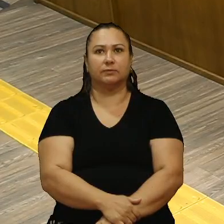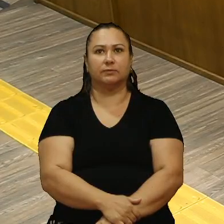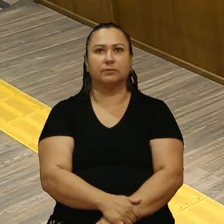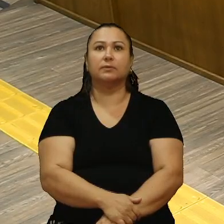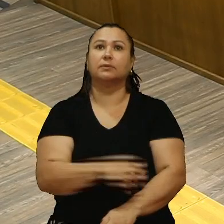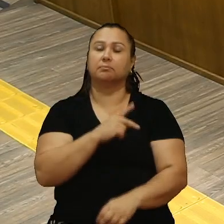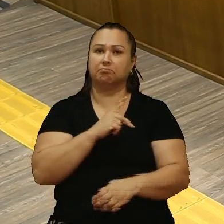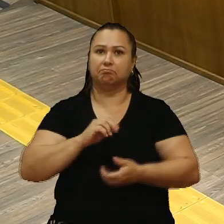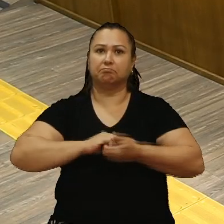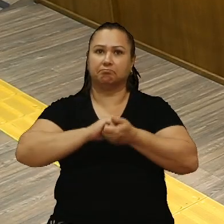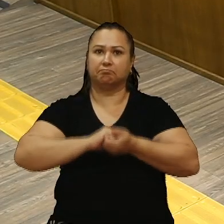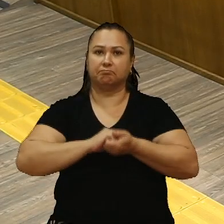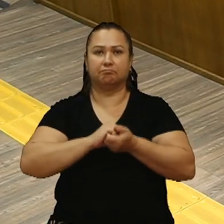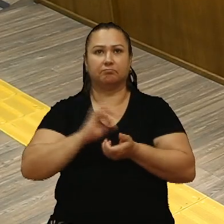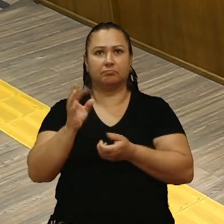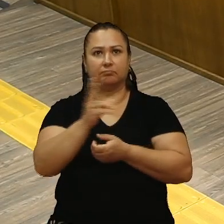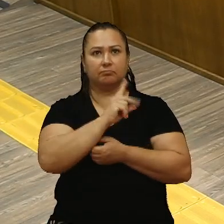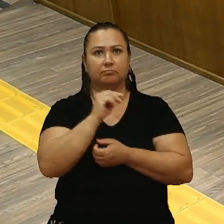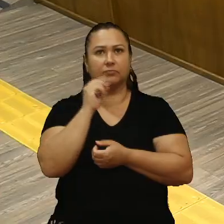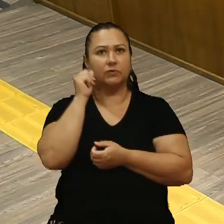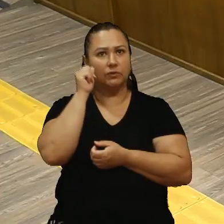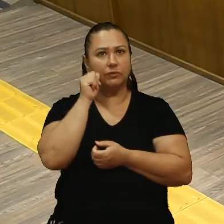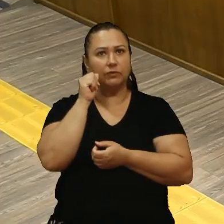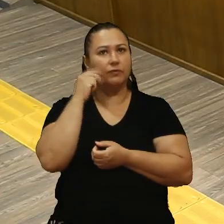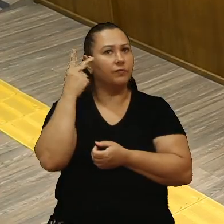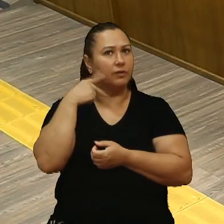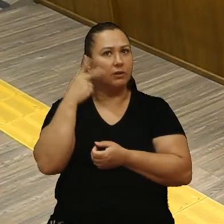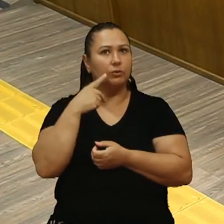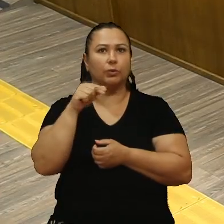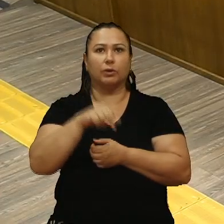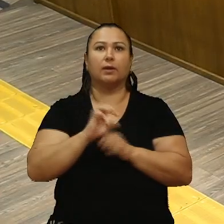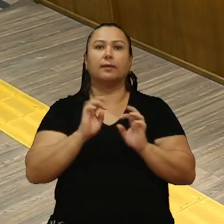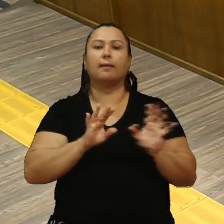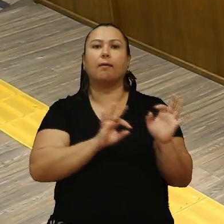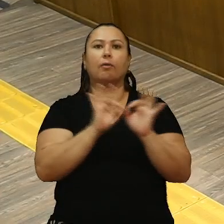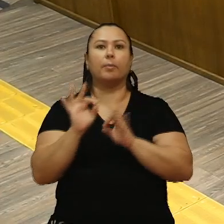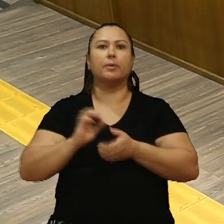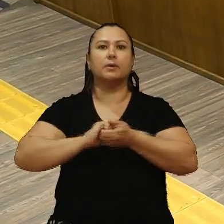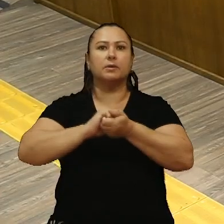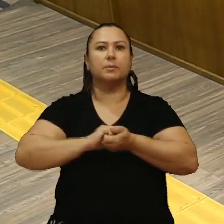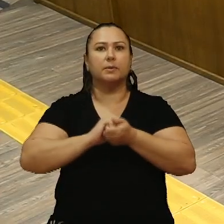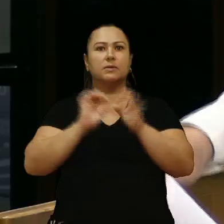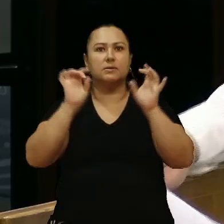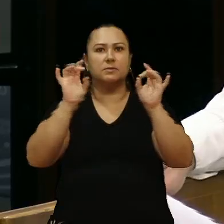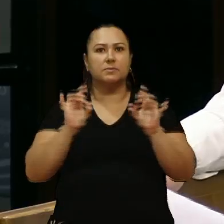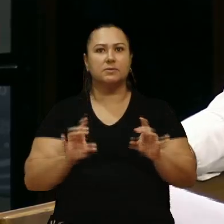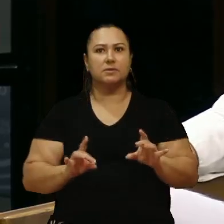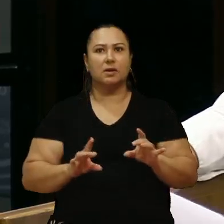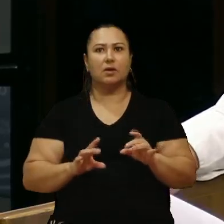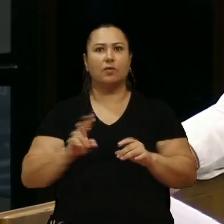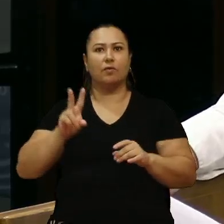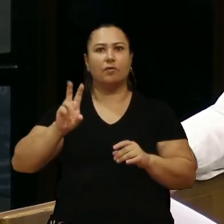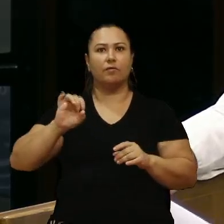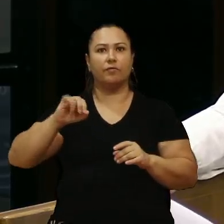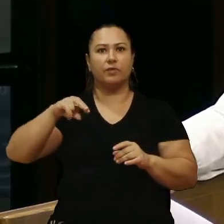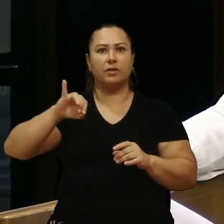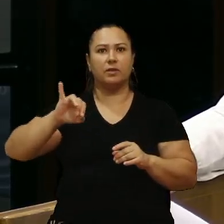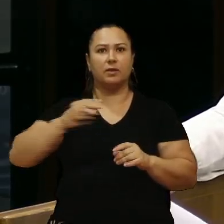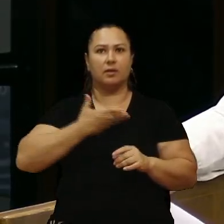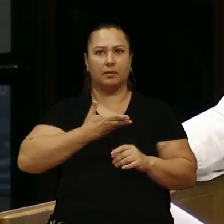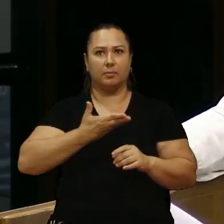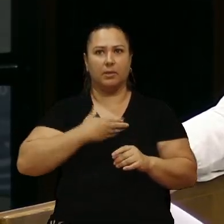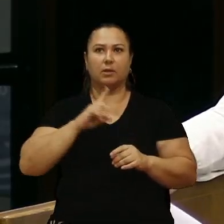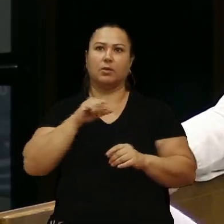Presidente, meus cumprimentos ao senhor, aos demais vereadores, a quem nos acompanha de casa. Queria fazer um cumprimento especial ao Vini, que é um amigo nosso da Comissão do